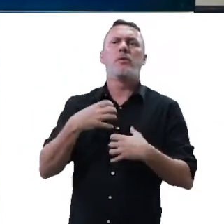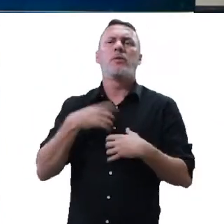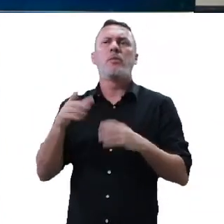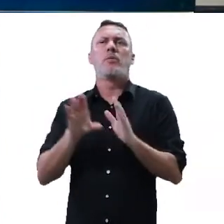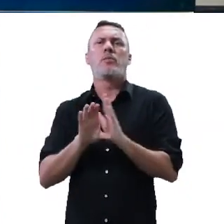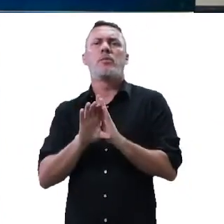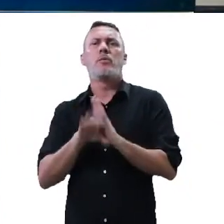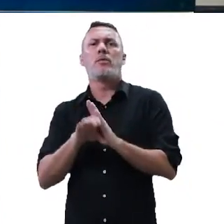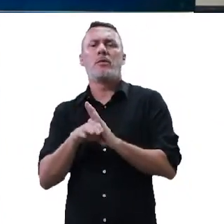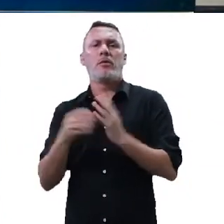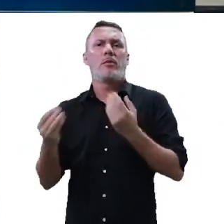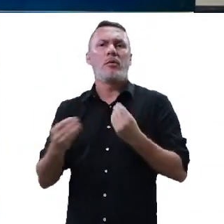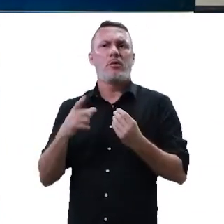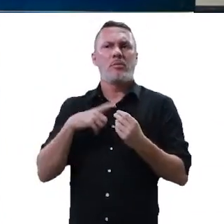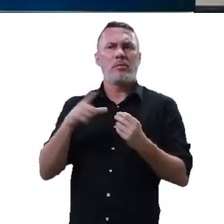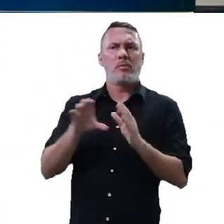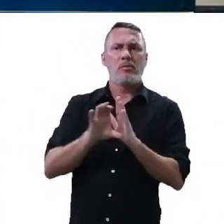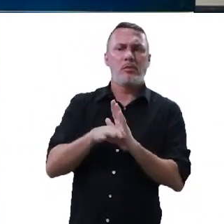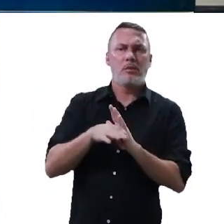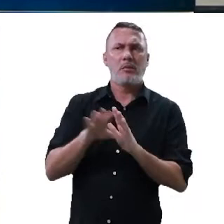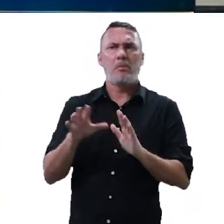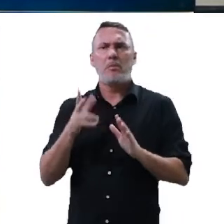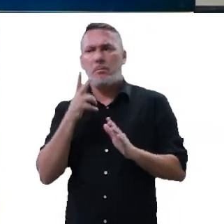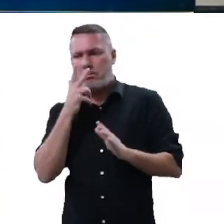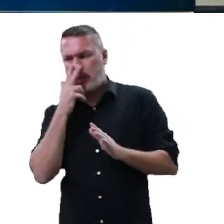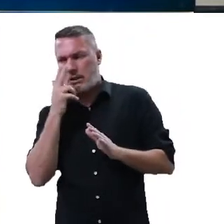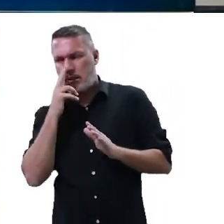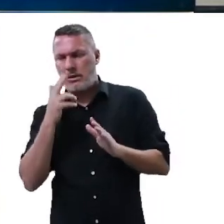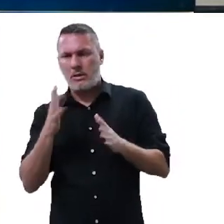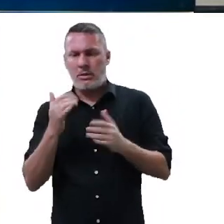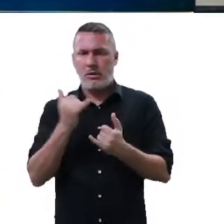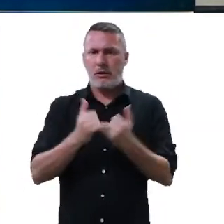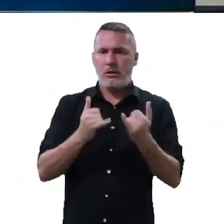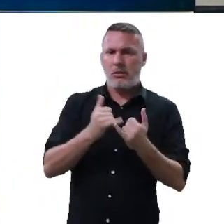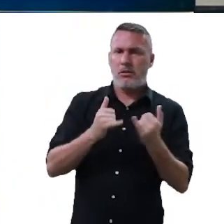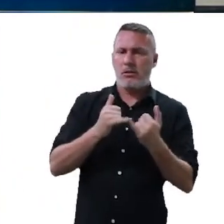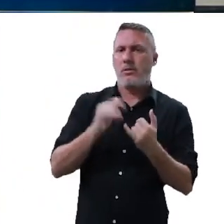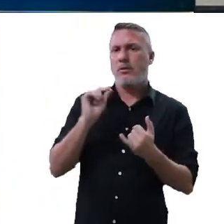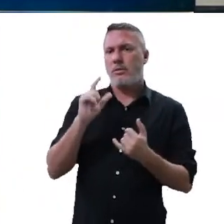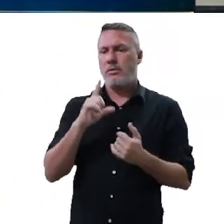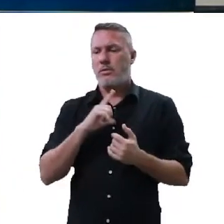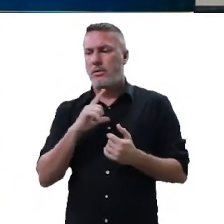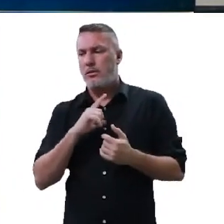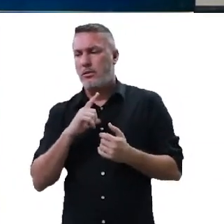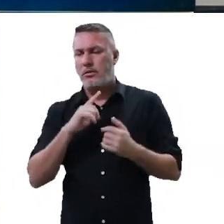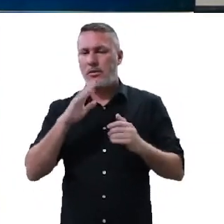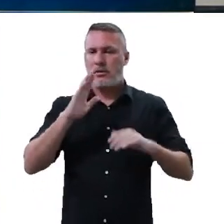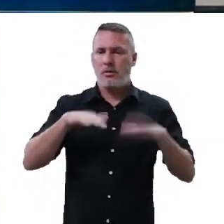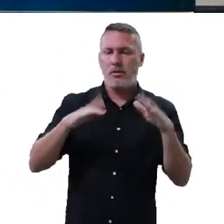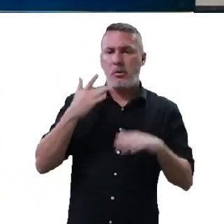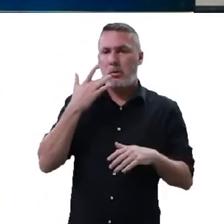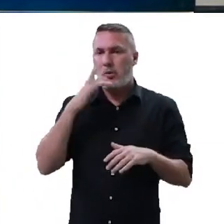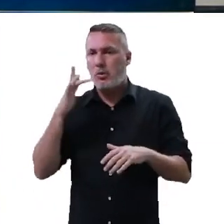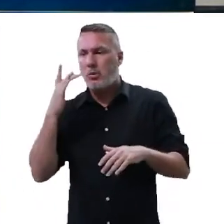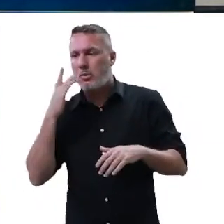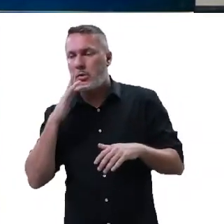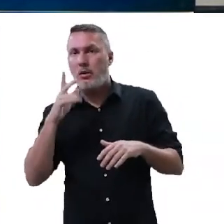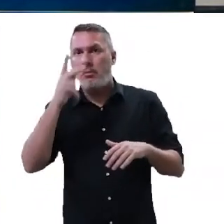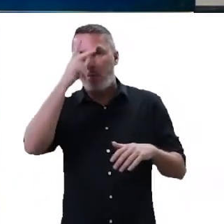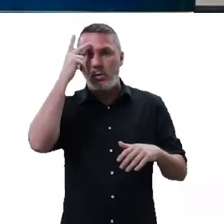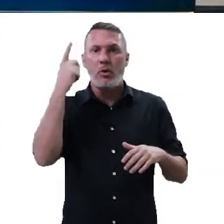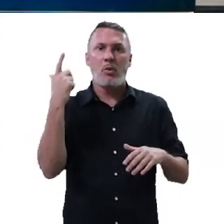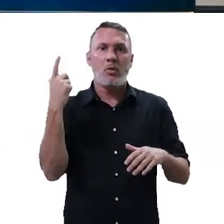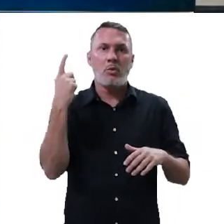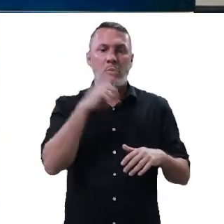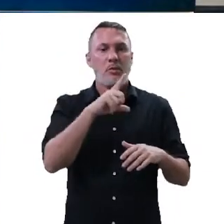acerca daquele conceito raso, daquele conceito talvez um tanto quanto temerário. A pessoa